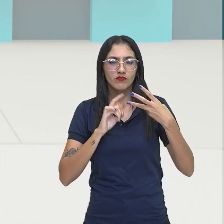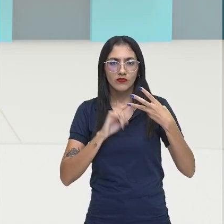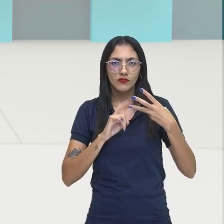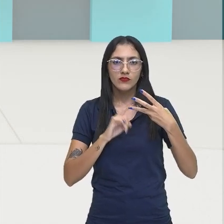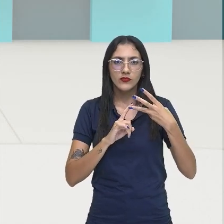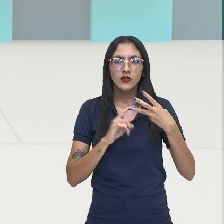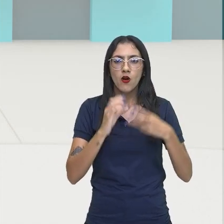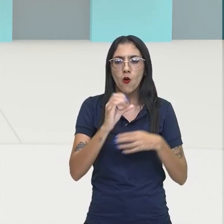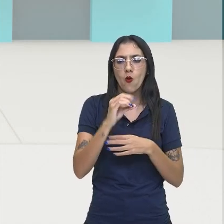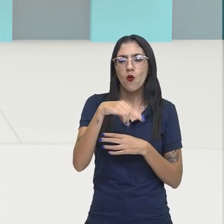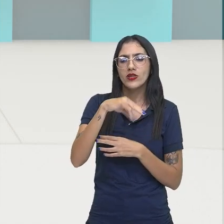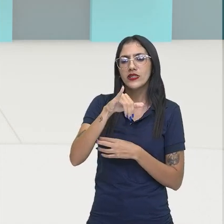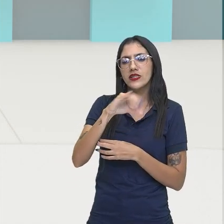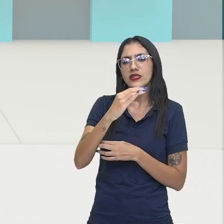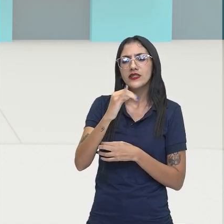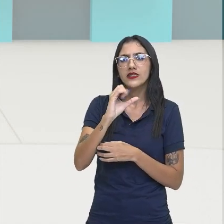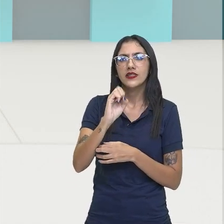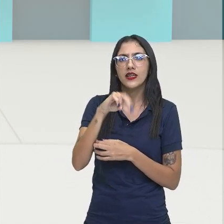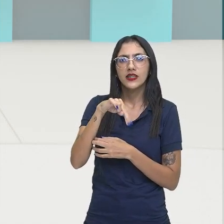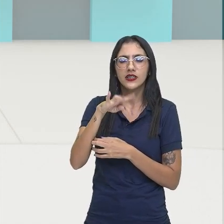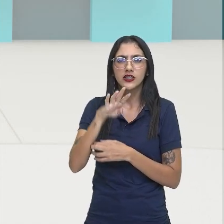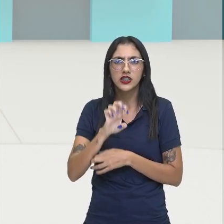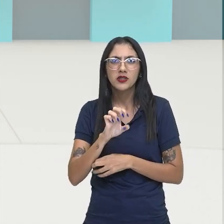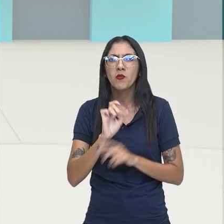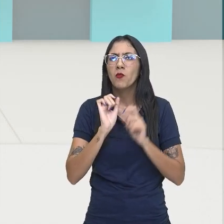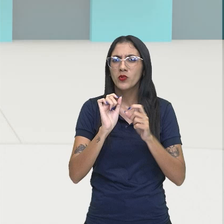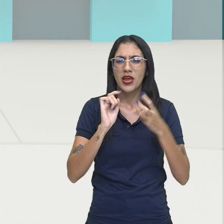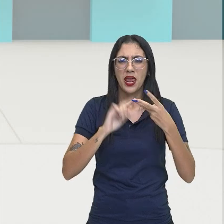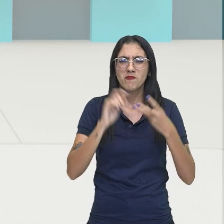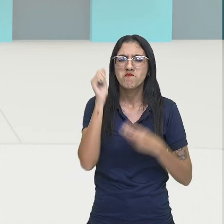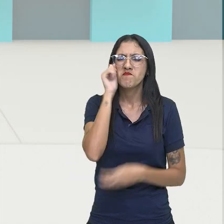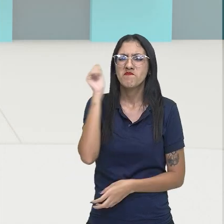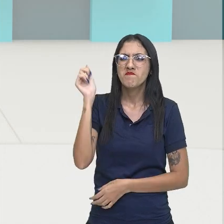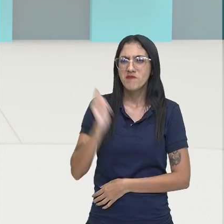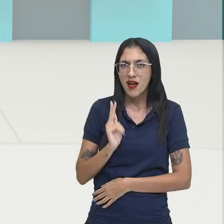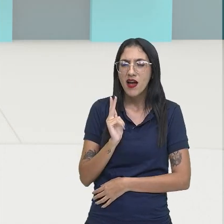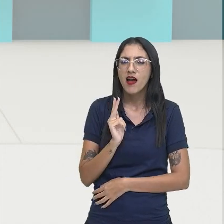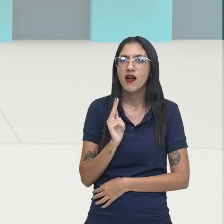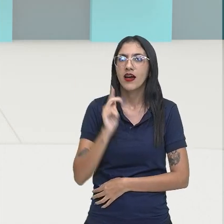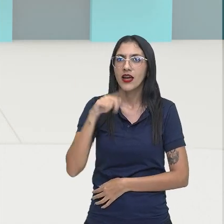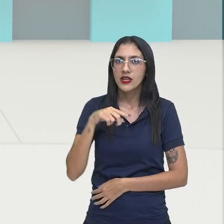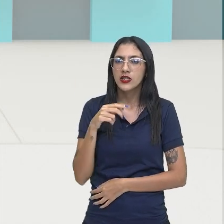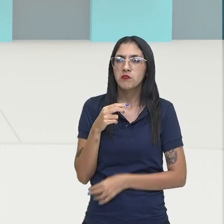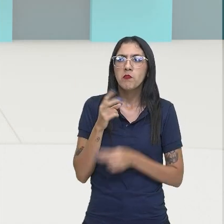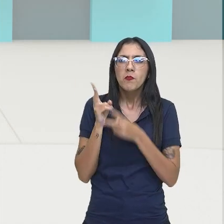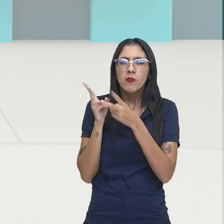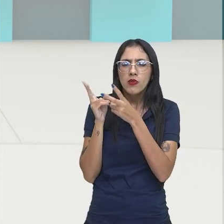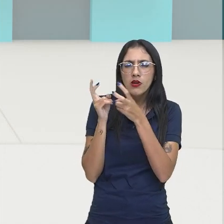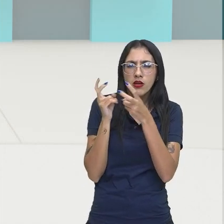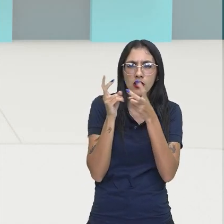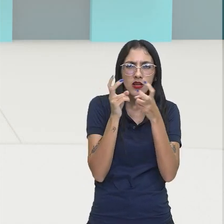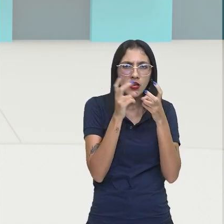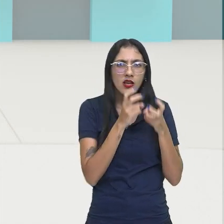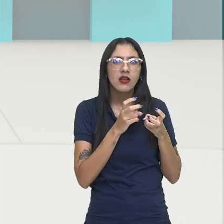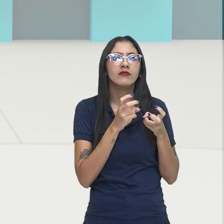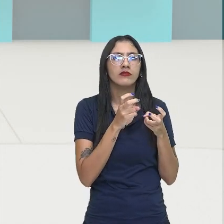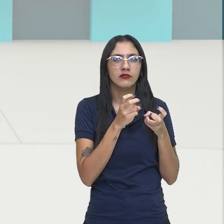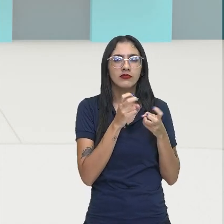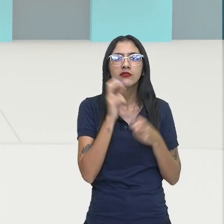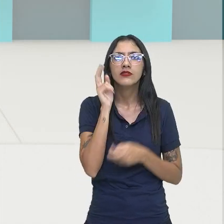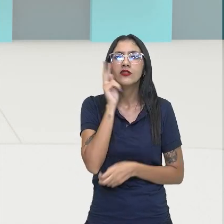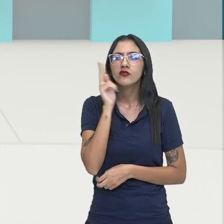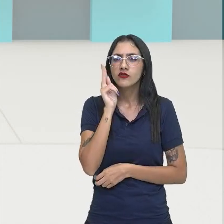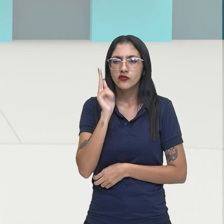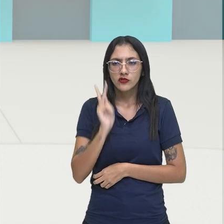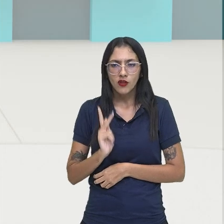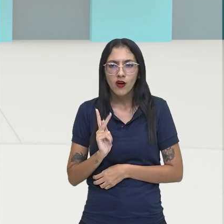narrador onisciente. Este cara é esperto, porque ele observa a história acontecendo